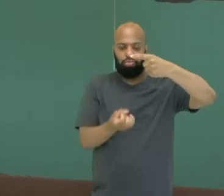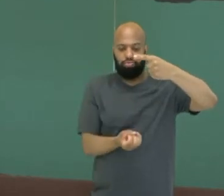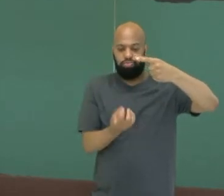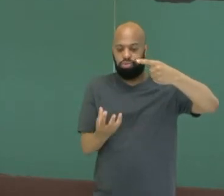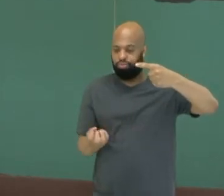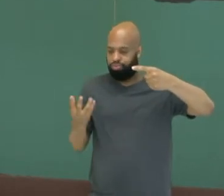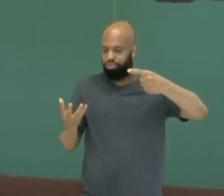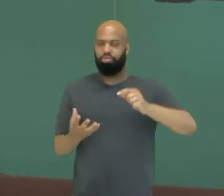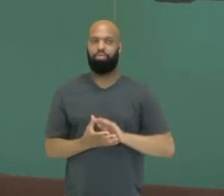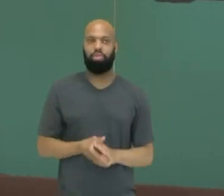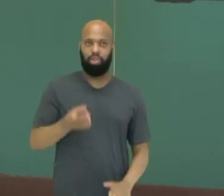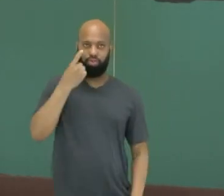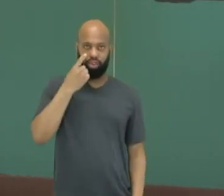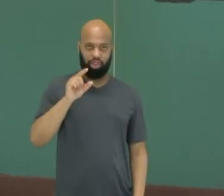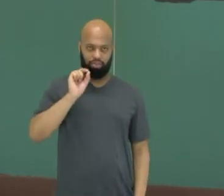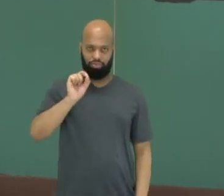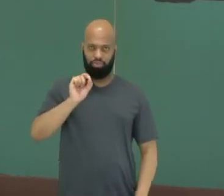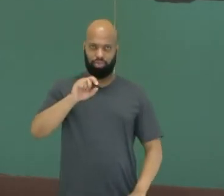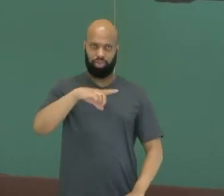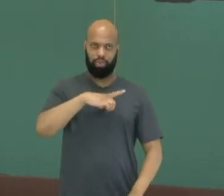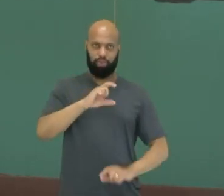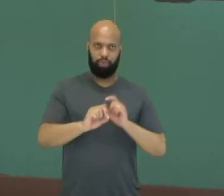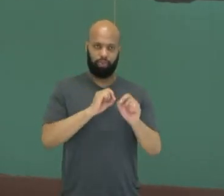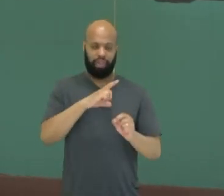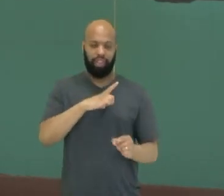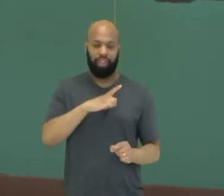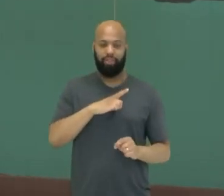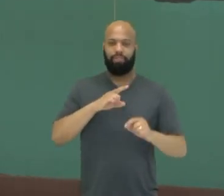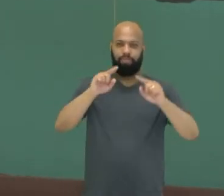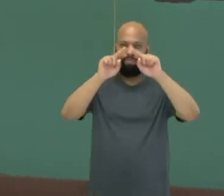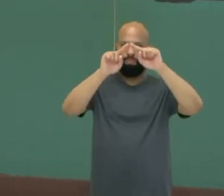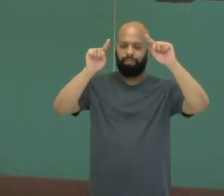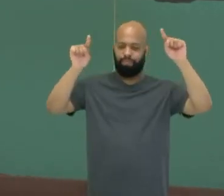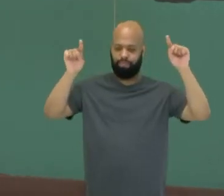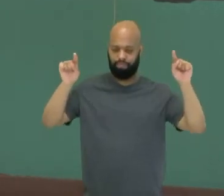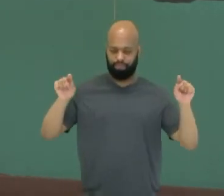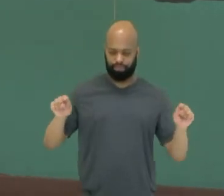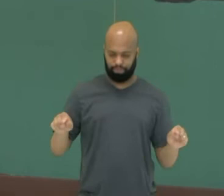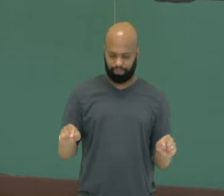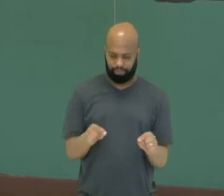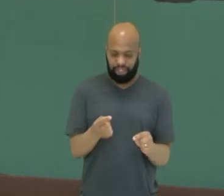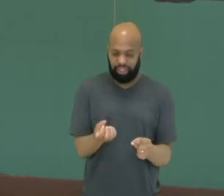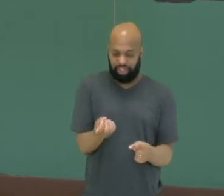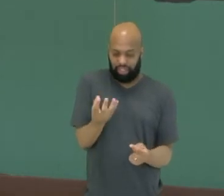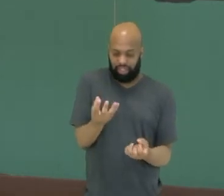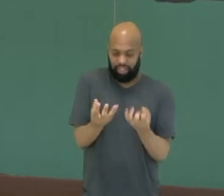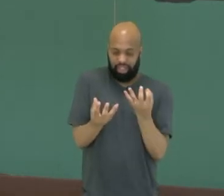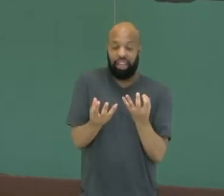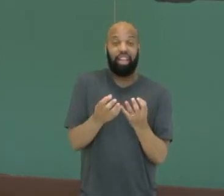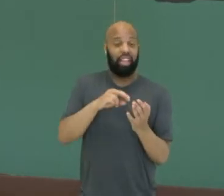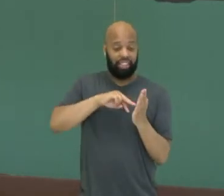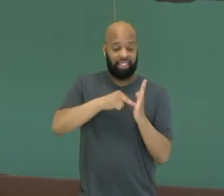O conectado em série é aquele cujos componentes, lembram daqueles 3 componentes que estavam na reportagem?